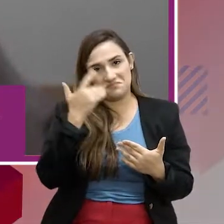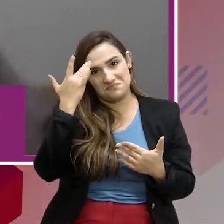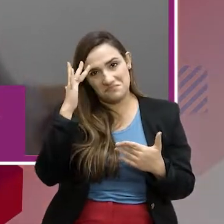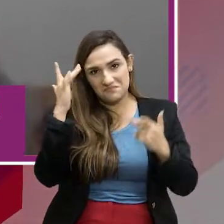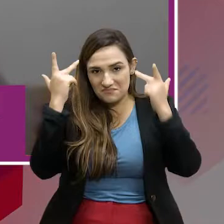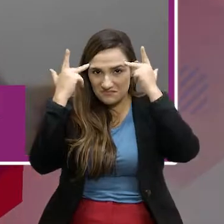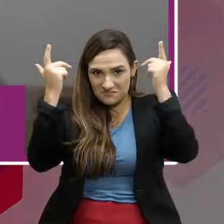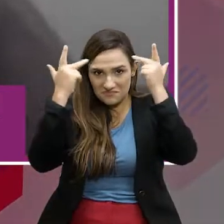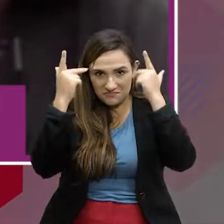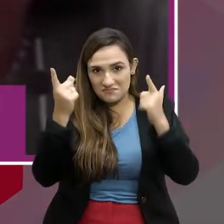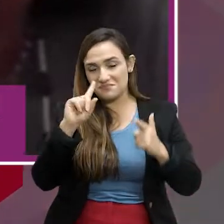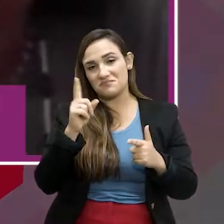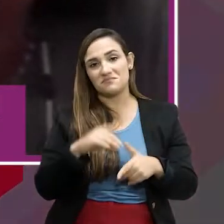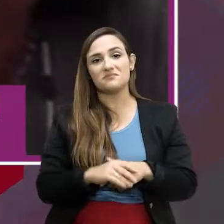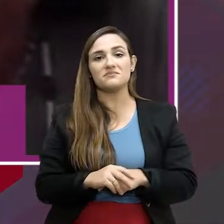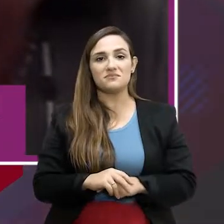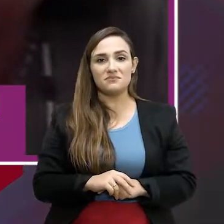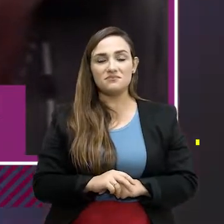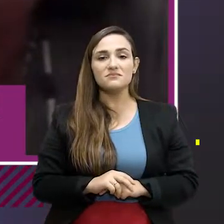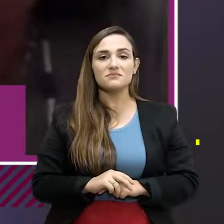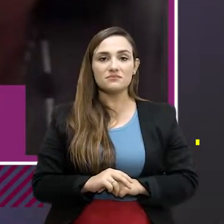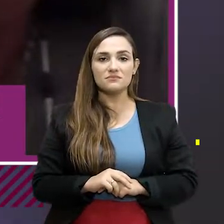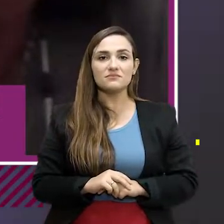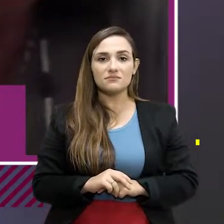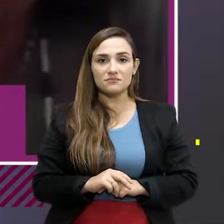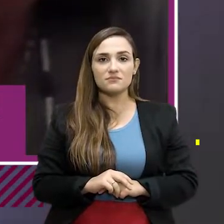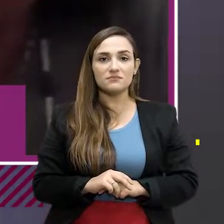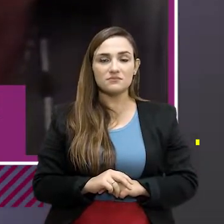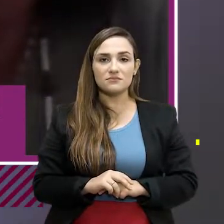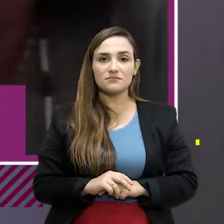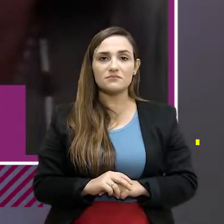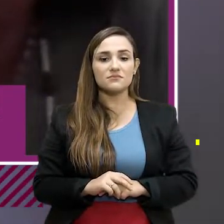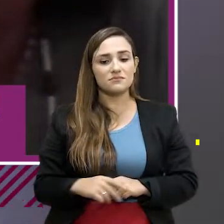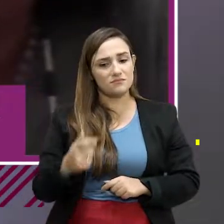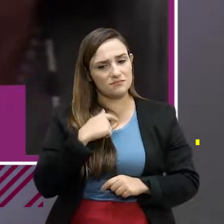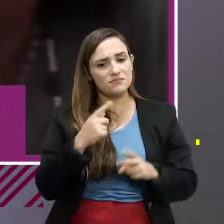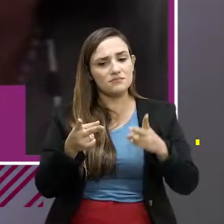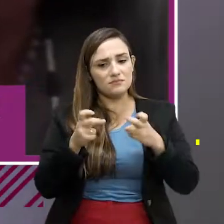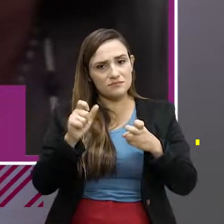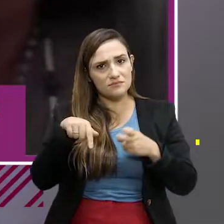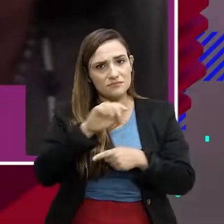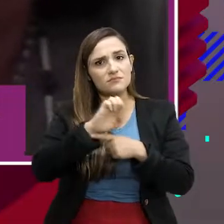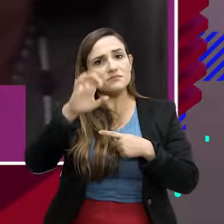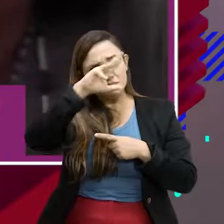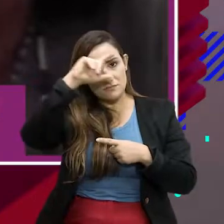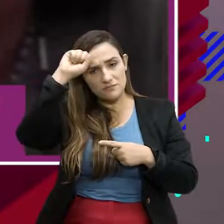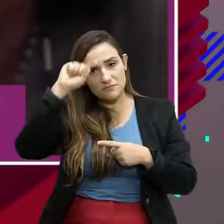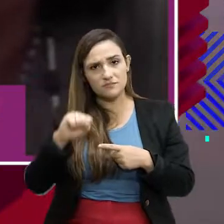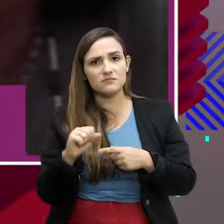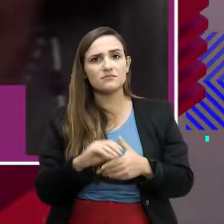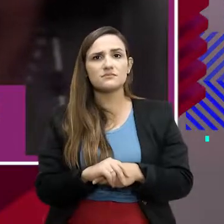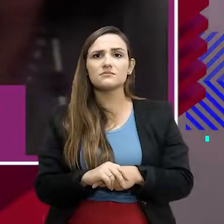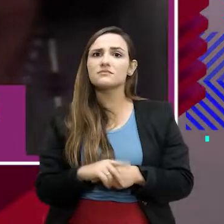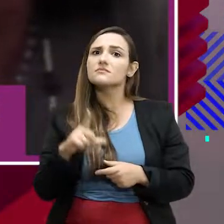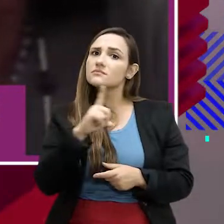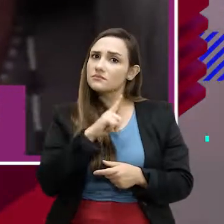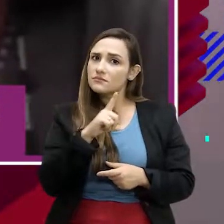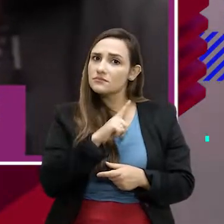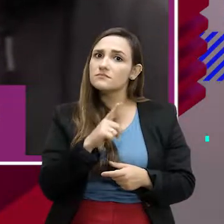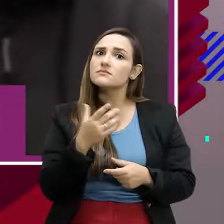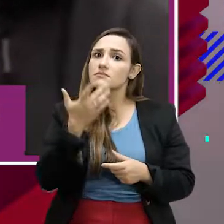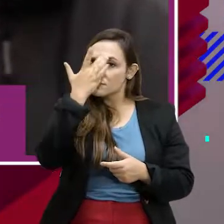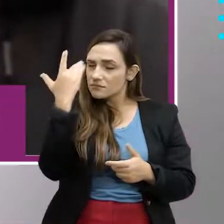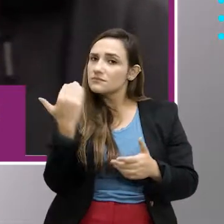pergunta original, eu não vejo nada de vírus bonzinho. Pois é, a gente tem notado aqui no Mato Grosso do